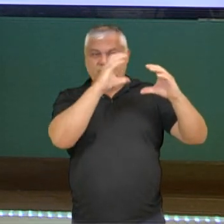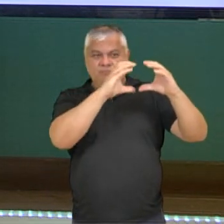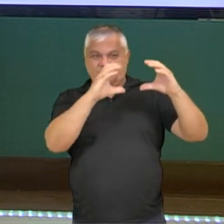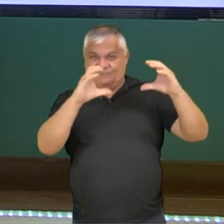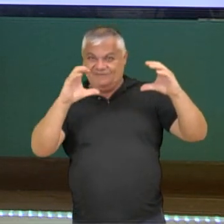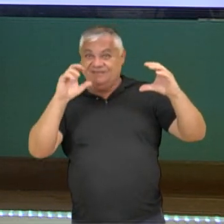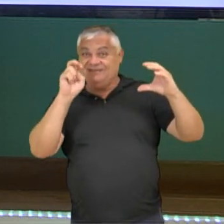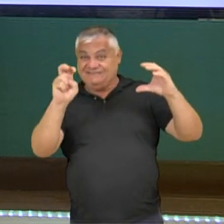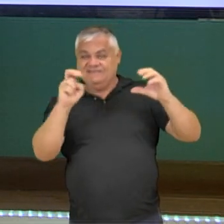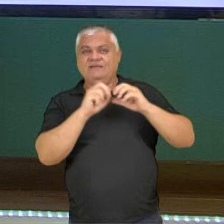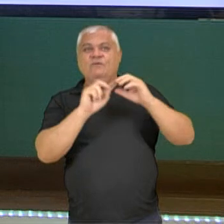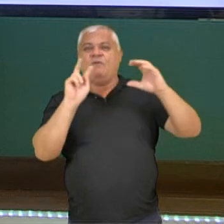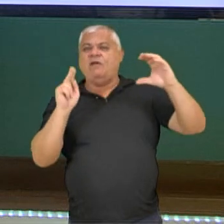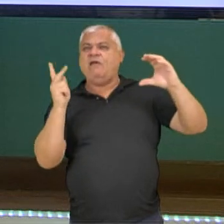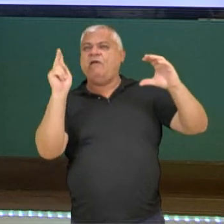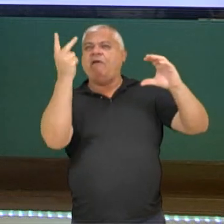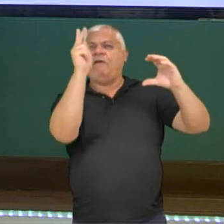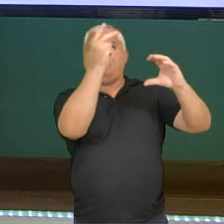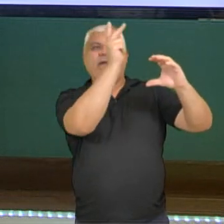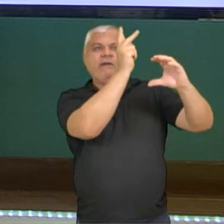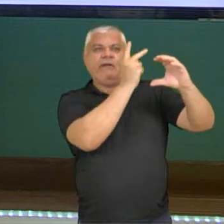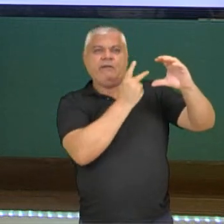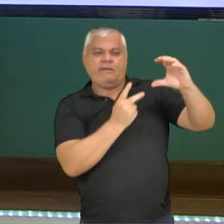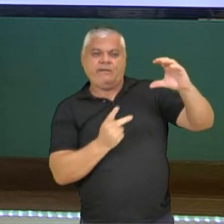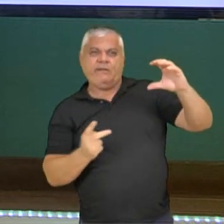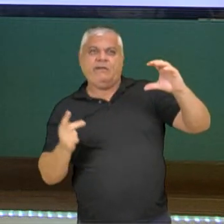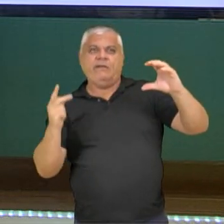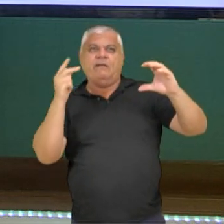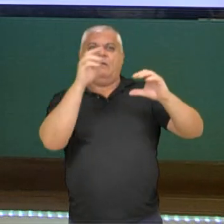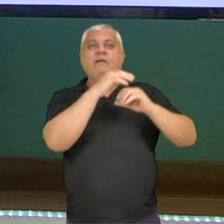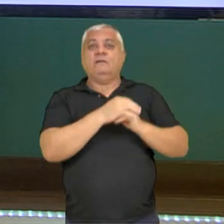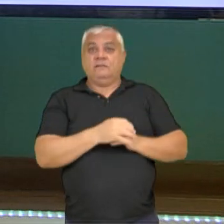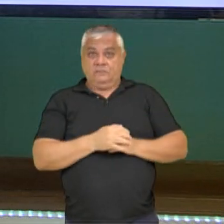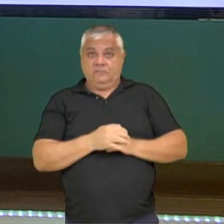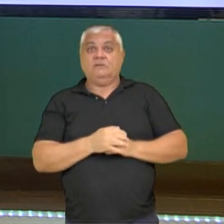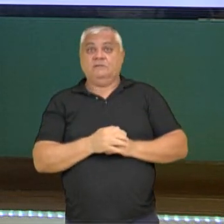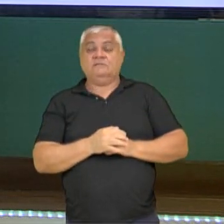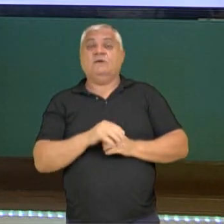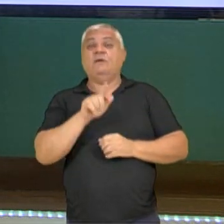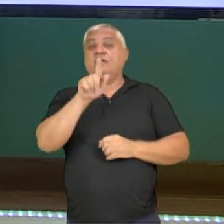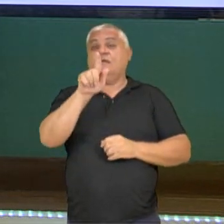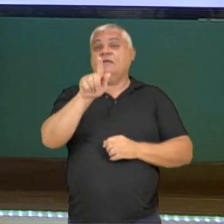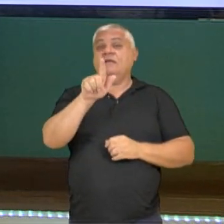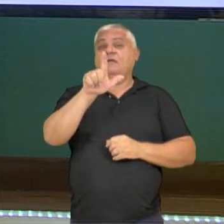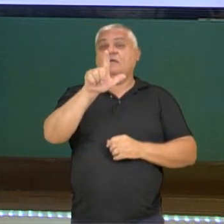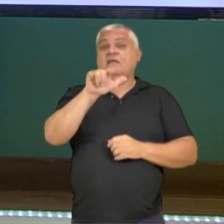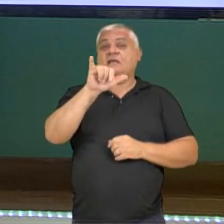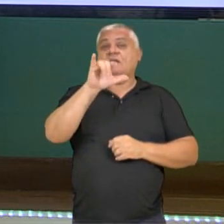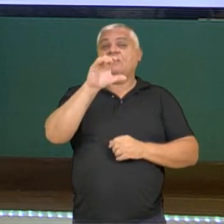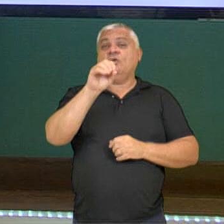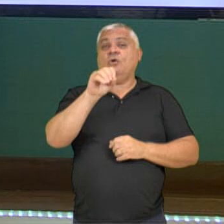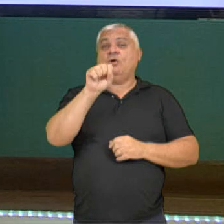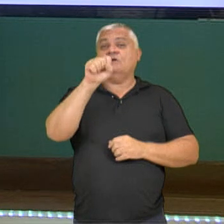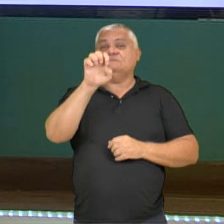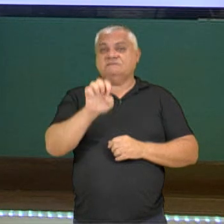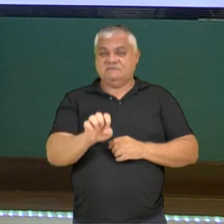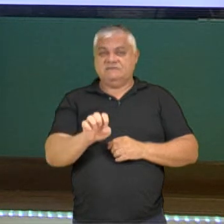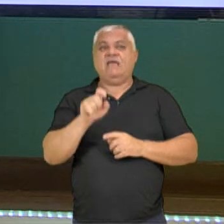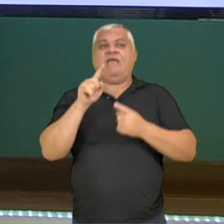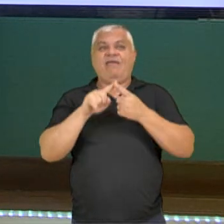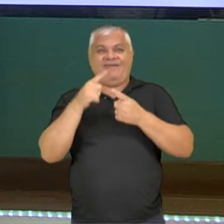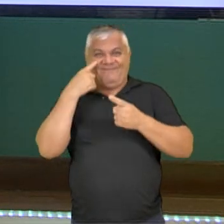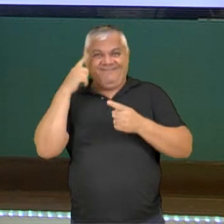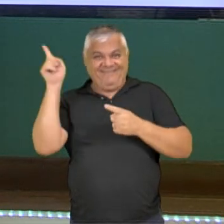os seus hidrogênios. Aqui nós temos uma molécula denominada de glicose, aqui temos os seus átomos que